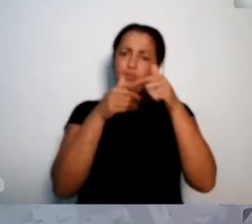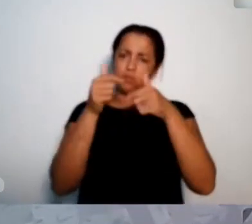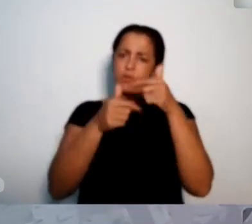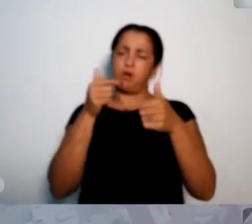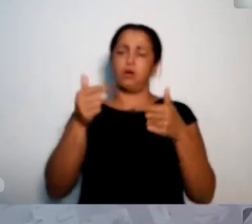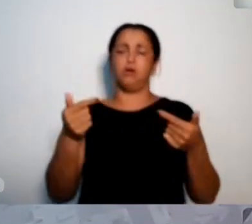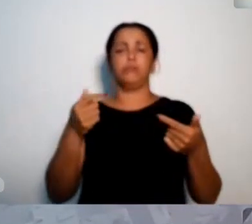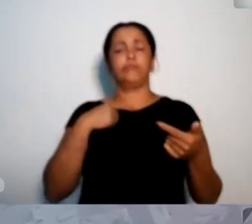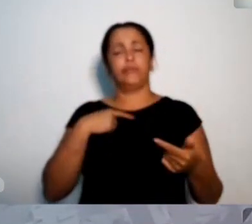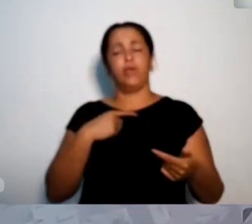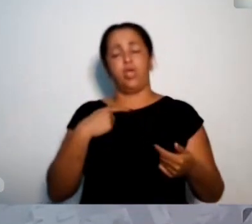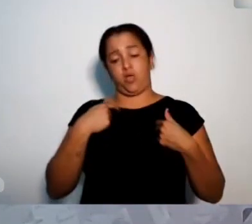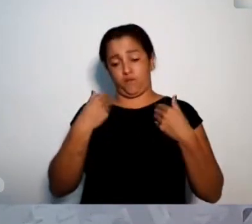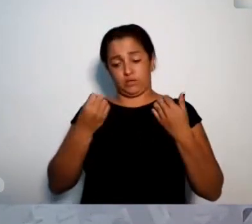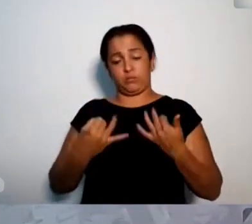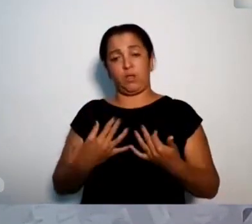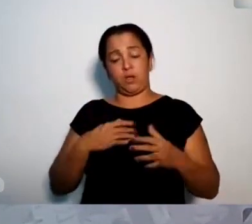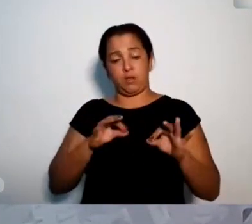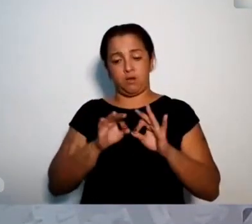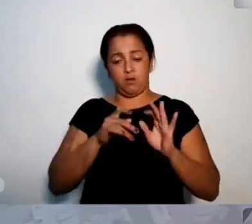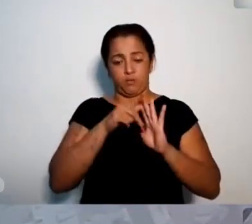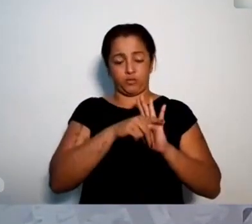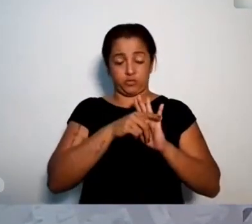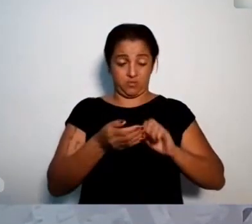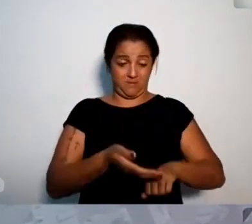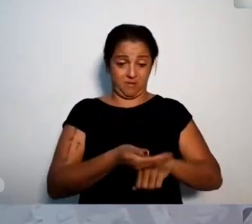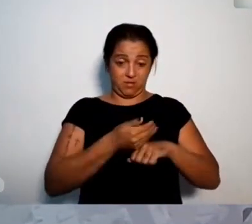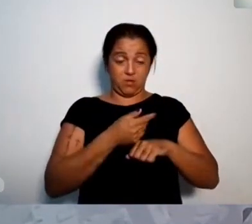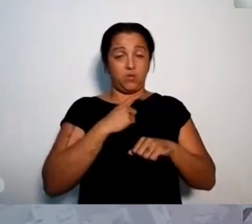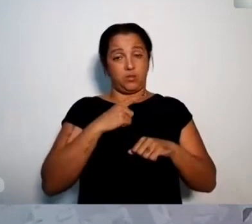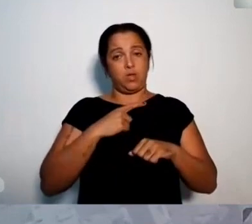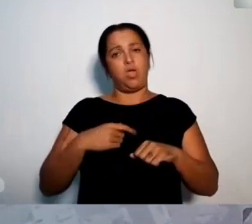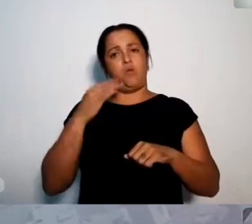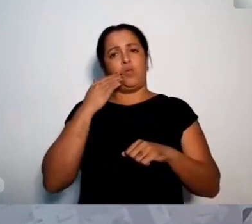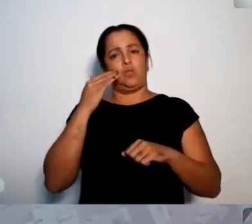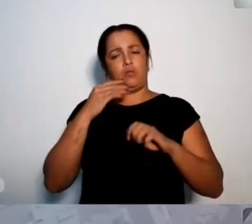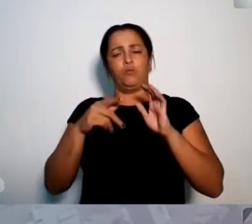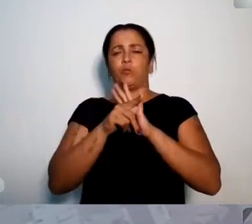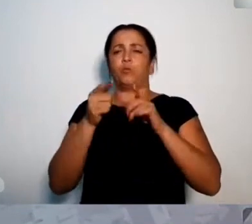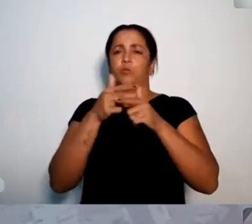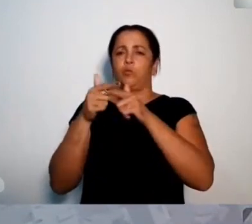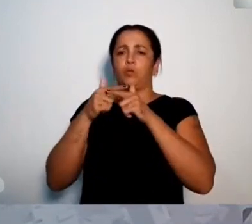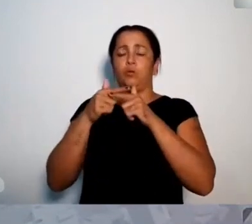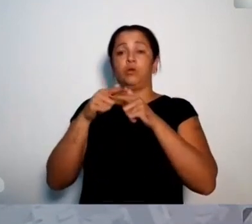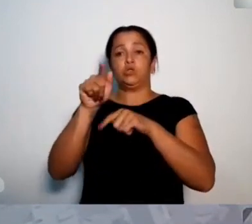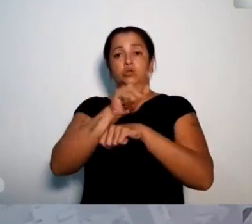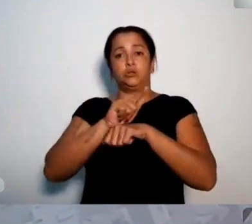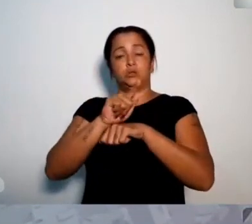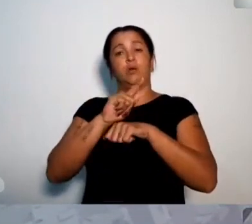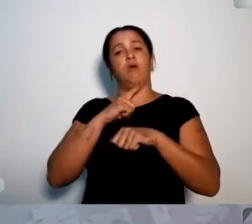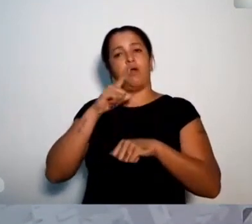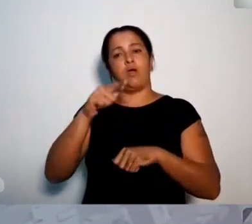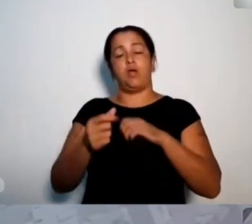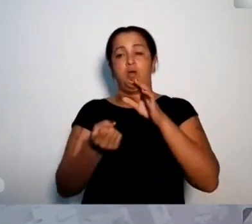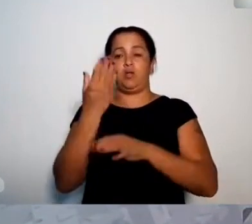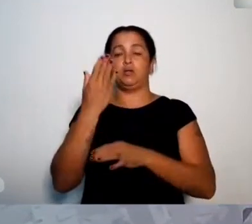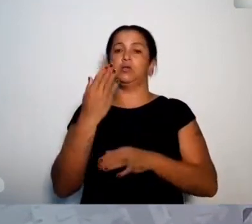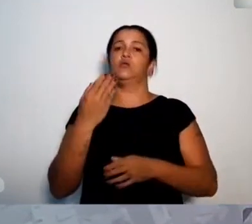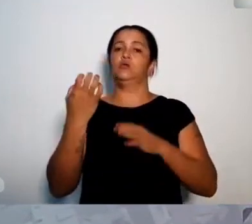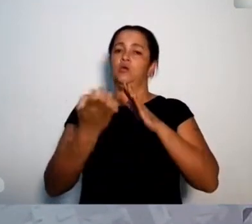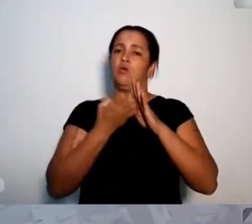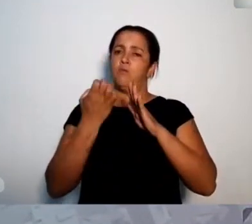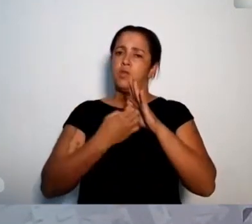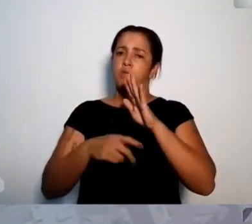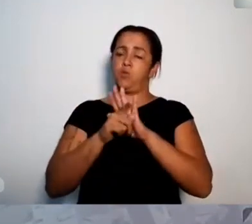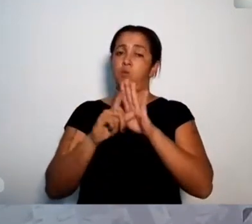fala aqui do projeto anterior, eu disse que entendo que um dos problemas dessa gestão é a questão da geração de emprego e de renda, e acho que essa